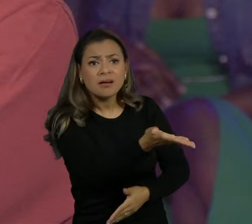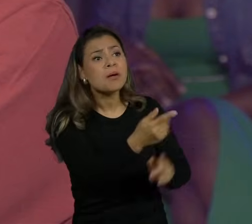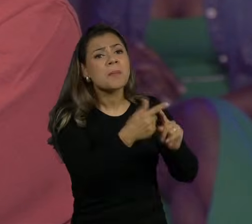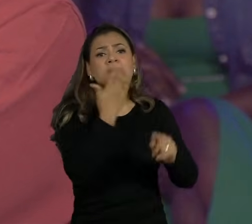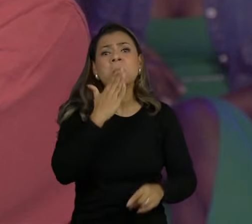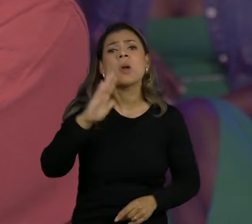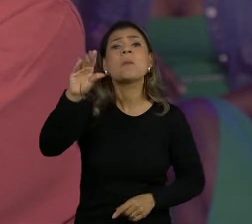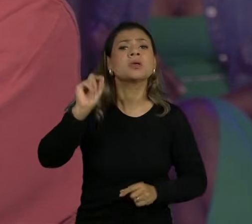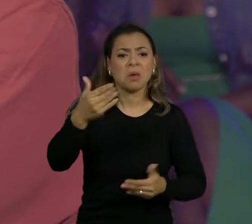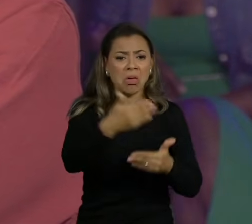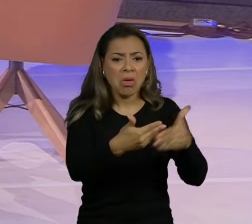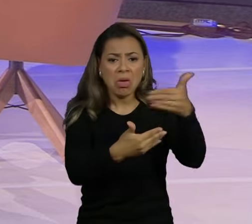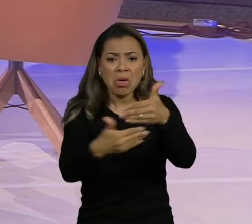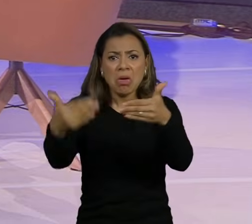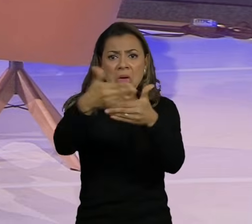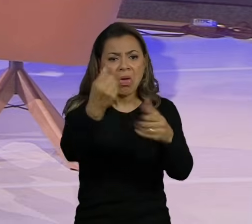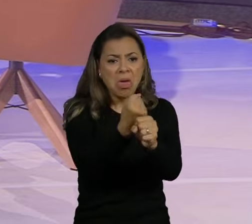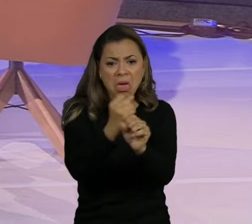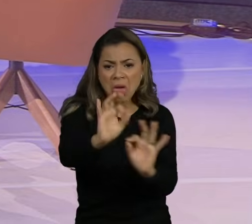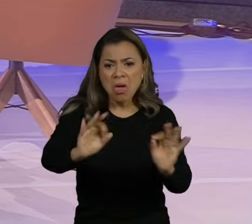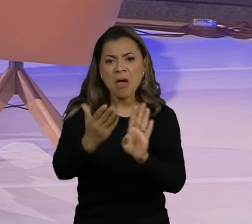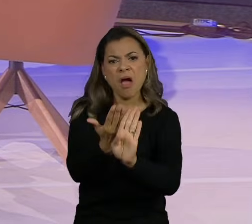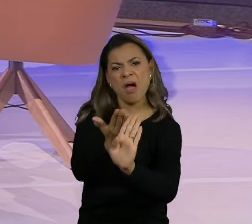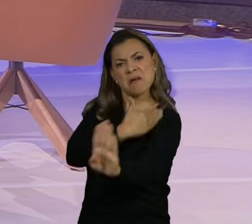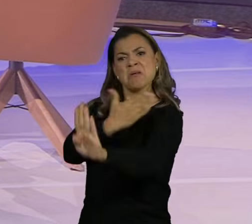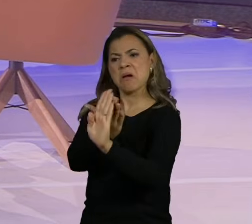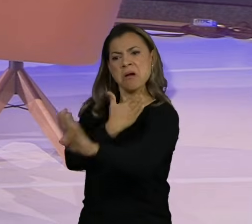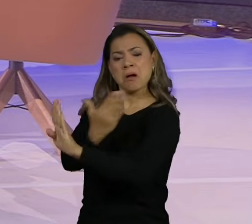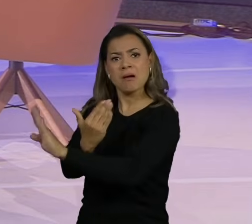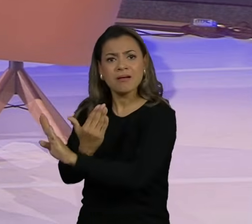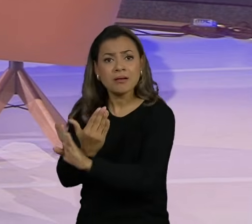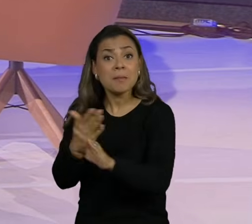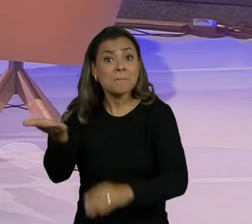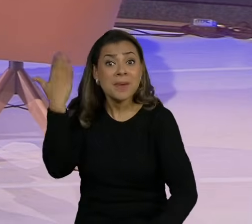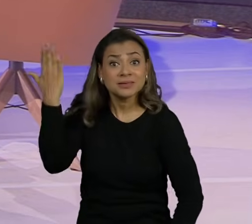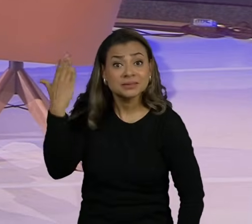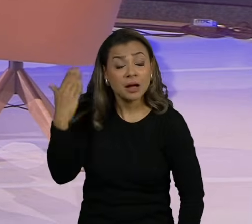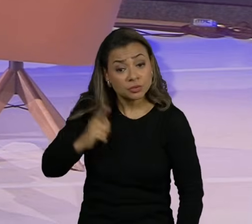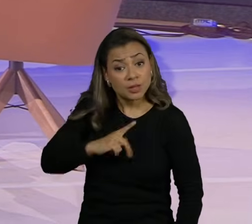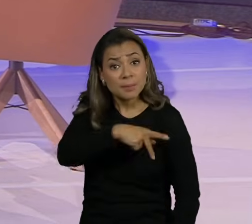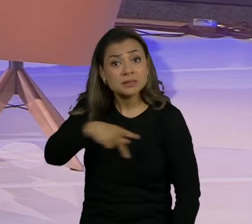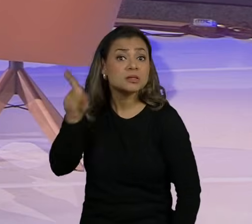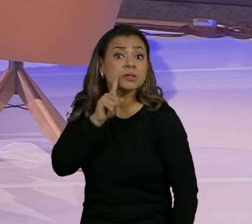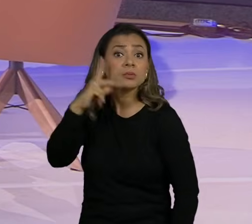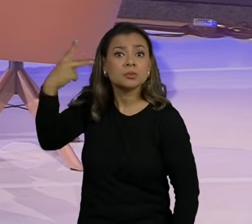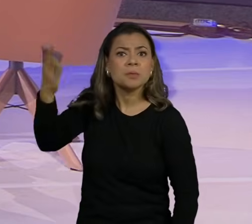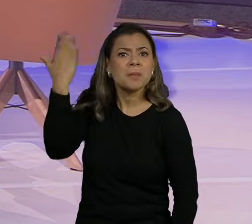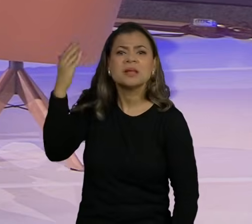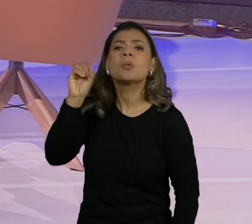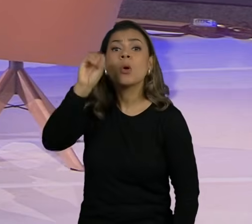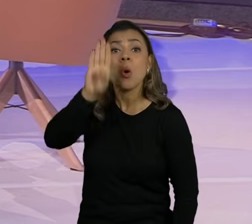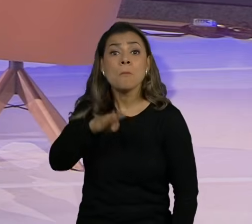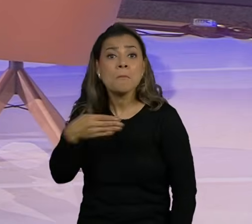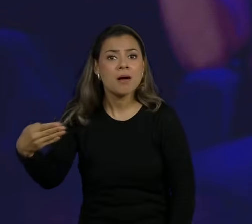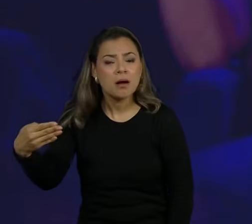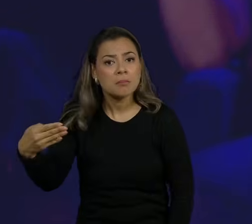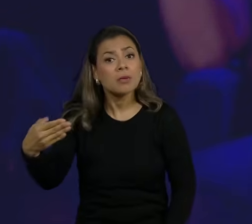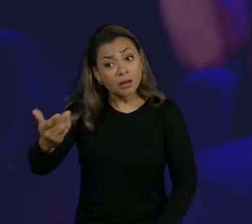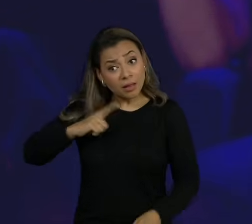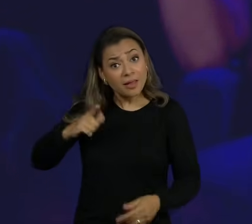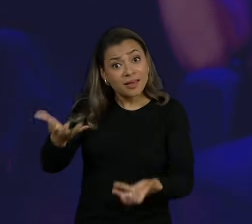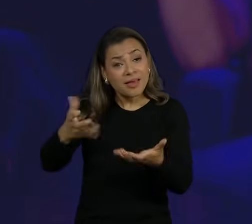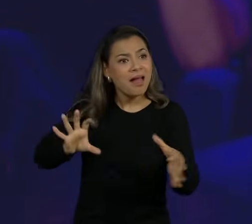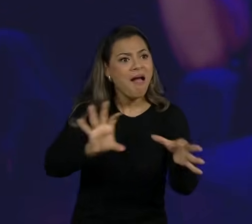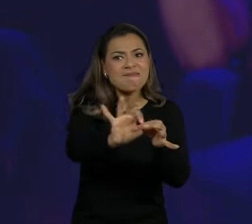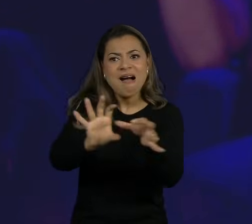muros. Até pouco tempo, a gente teve um presidente americano, o Obama, que foi eleito falando de pontes, né? Foi lá